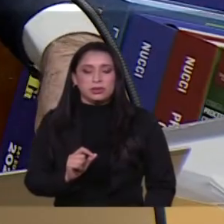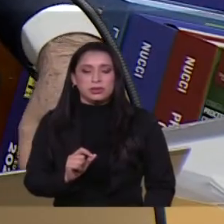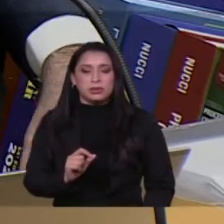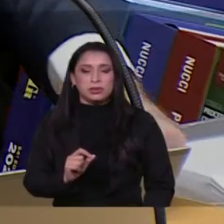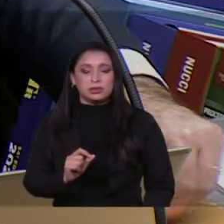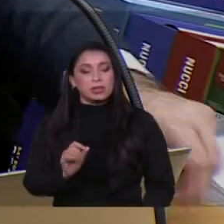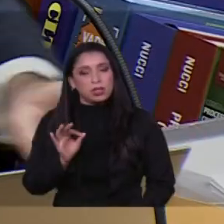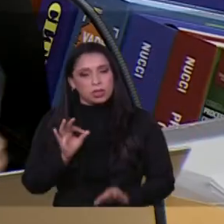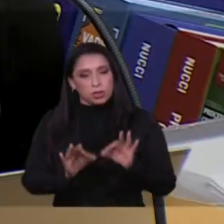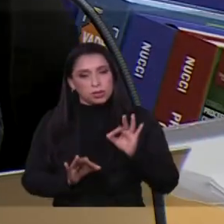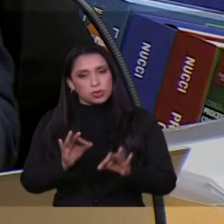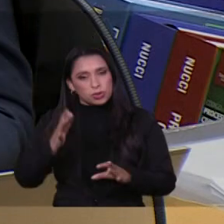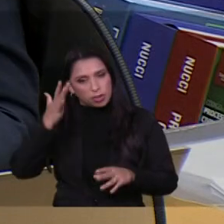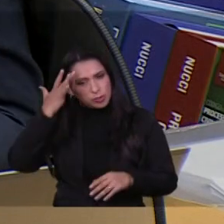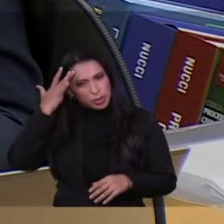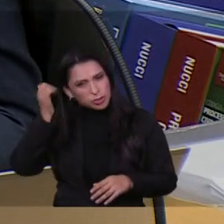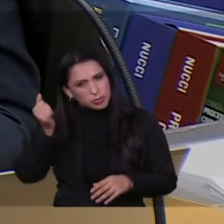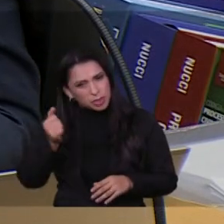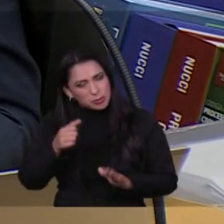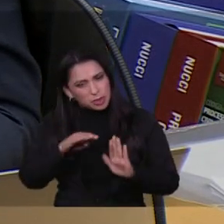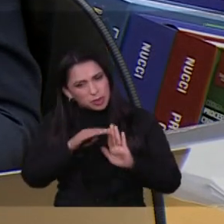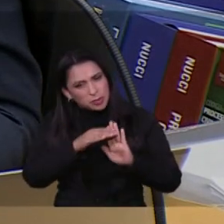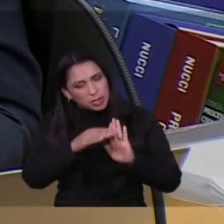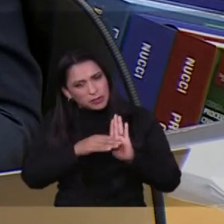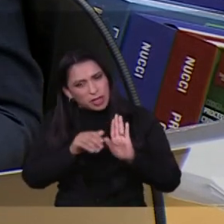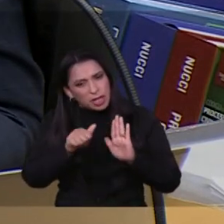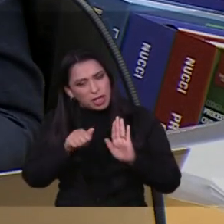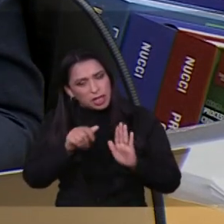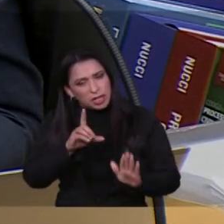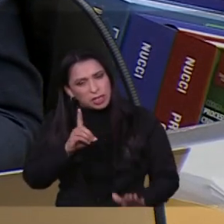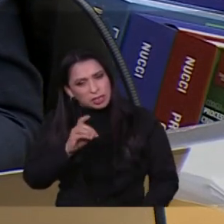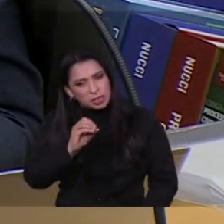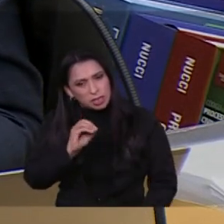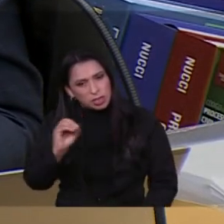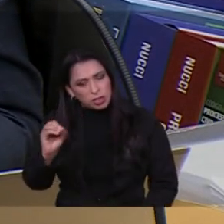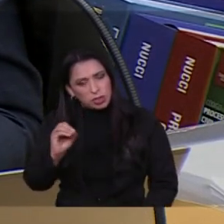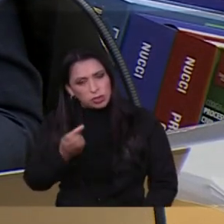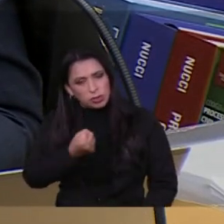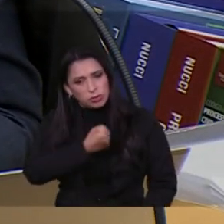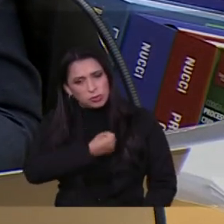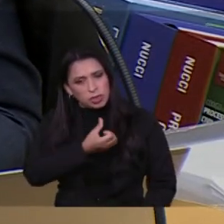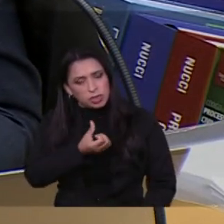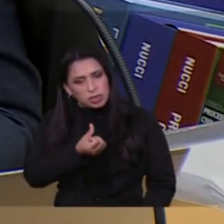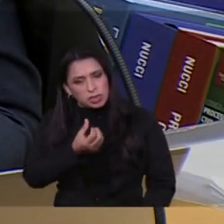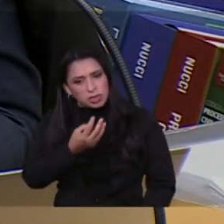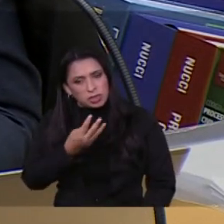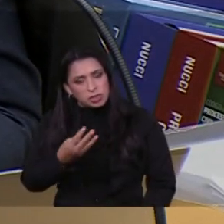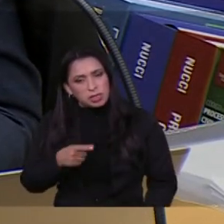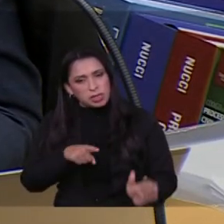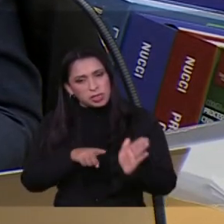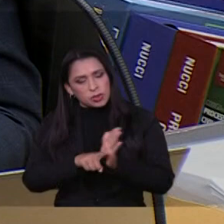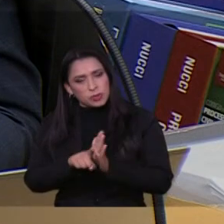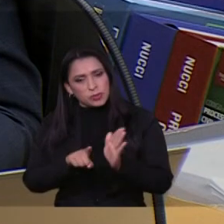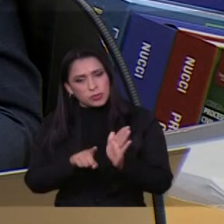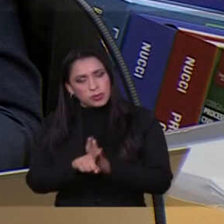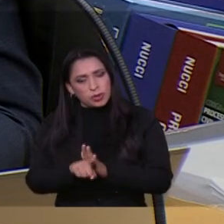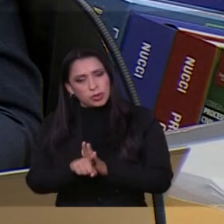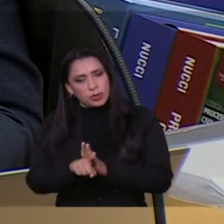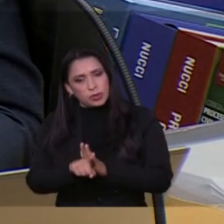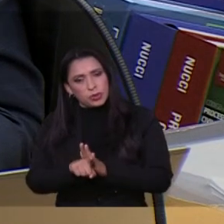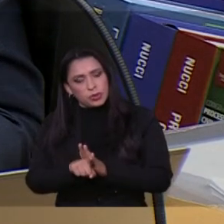de julgamentos para amanhã prevê a ADO 63. Pede a palavra o ministro relator. Eu consulto Vossa Excelência